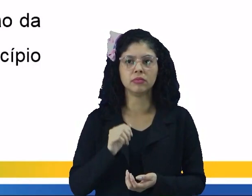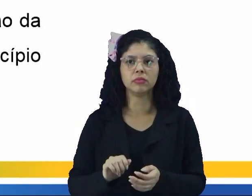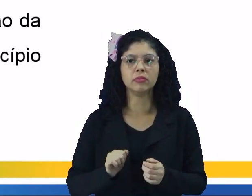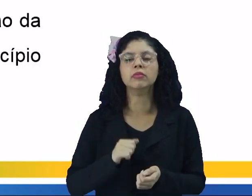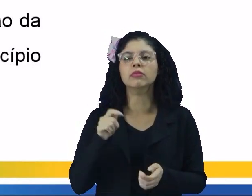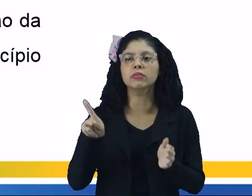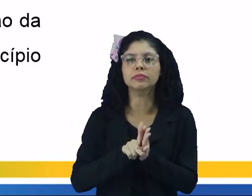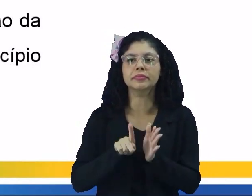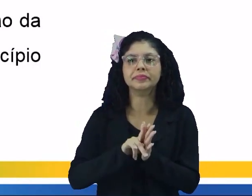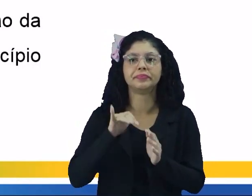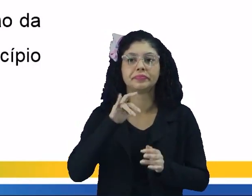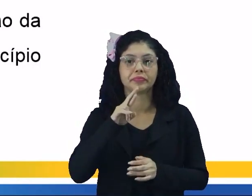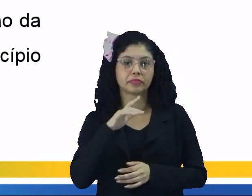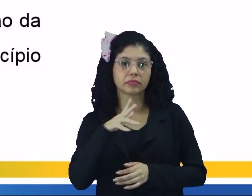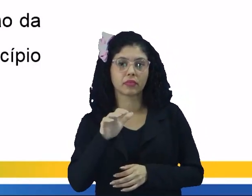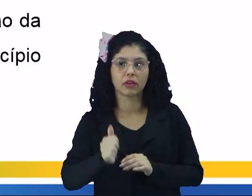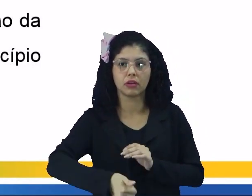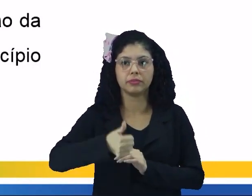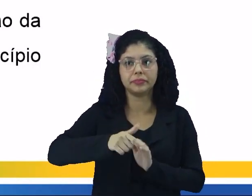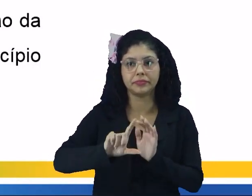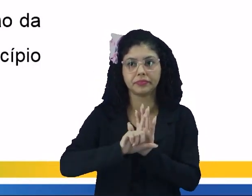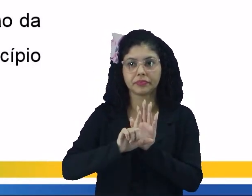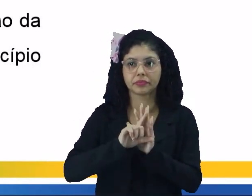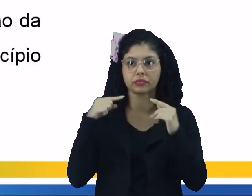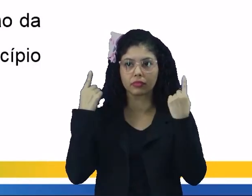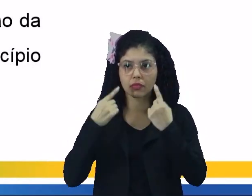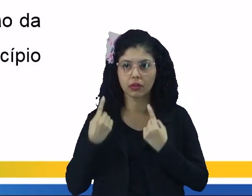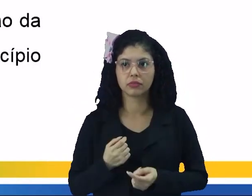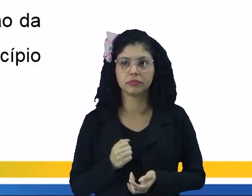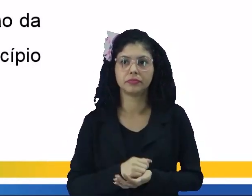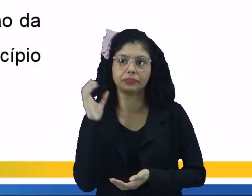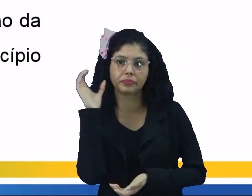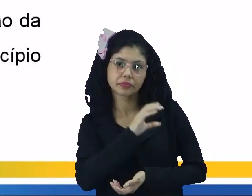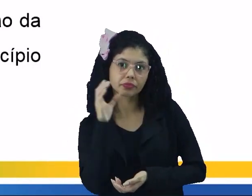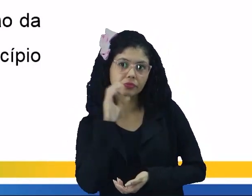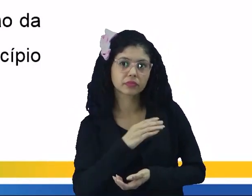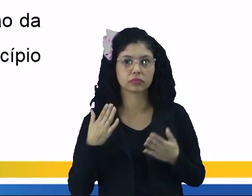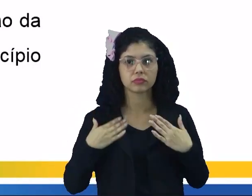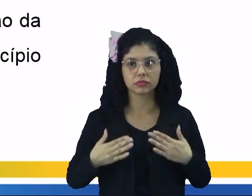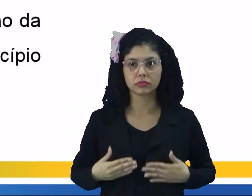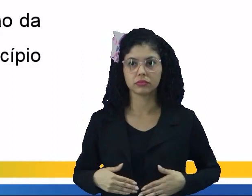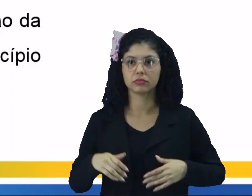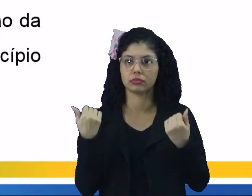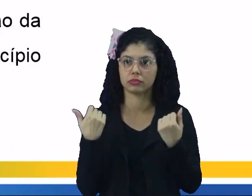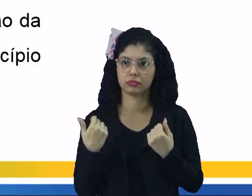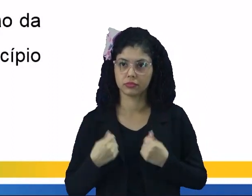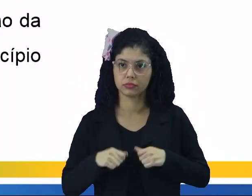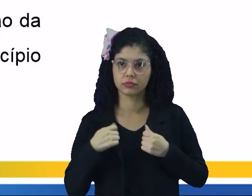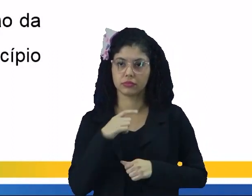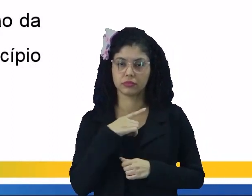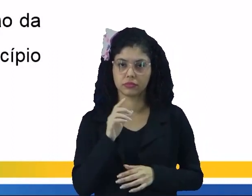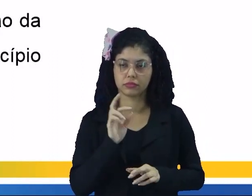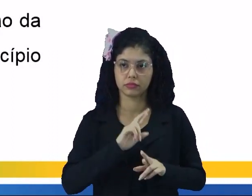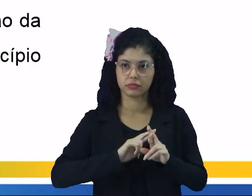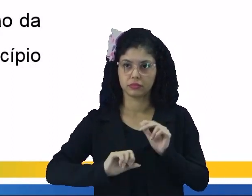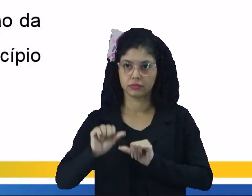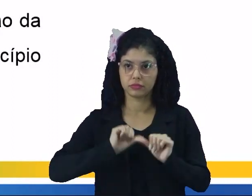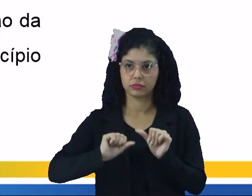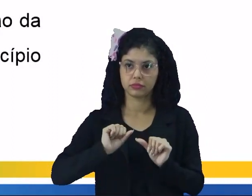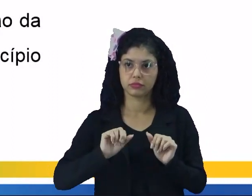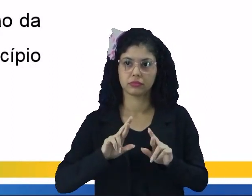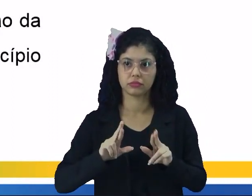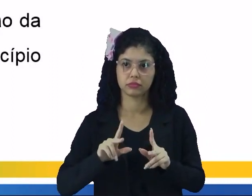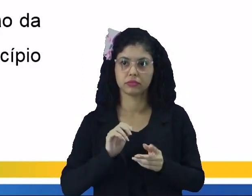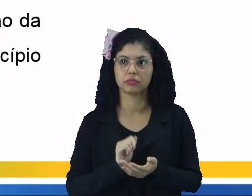das implicações justamente da primeira lei de Newton, né? Que diz que para a velocidade de um corpo sofrer variação em um